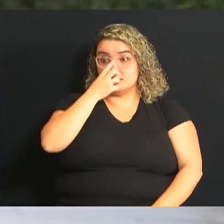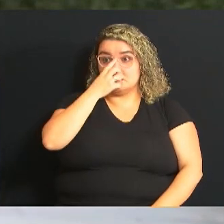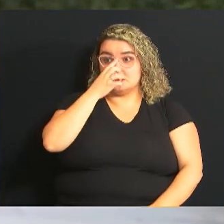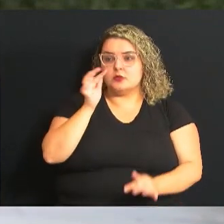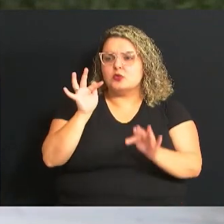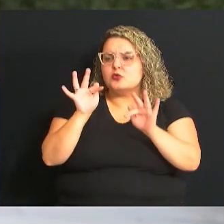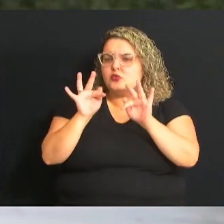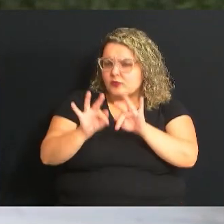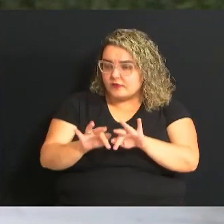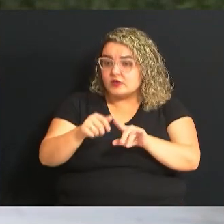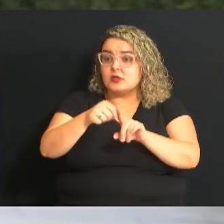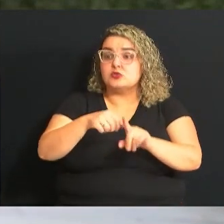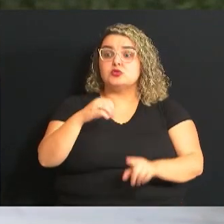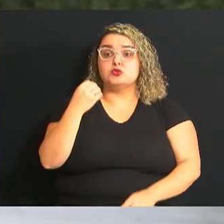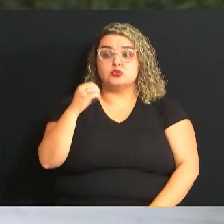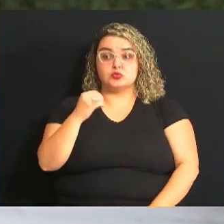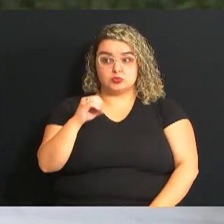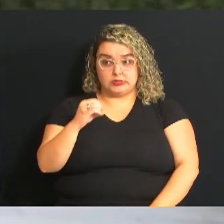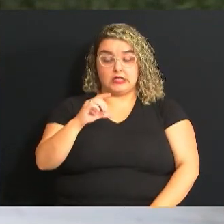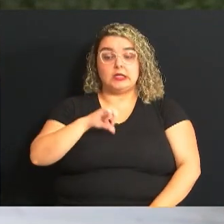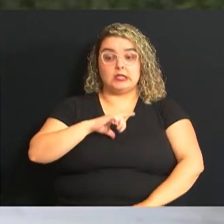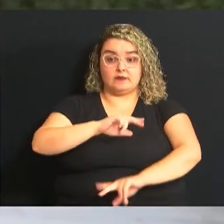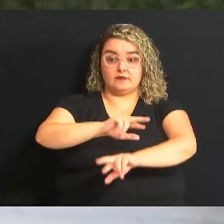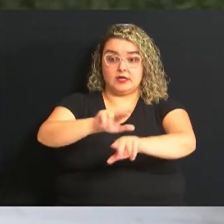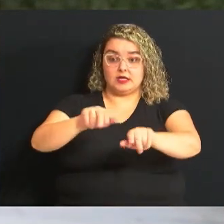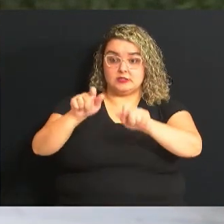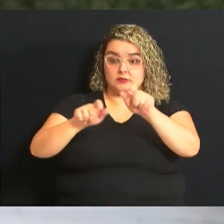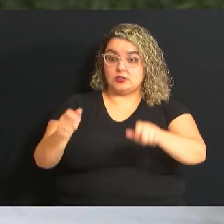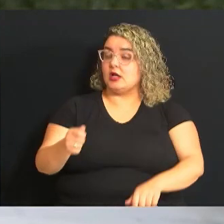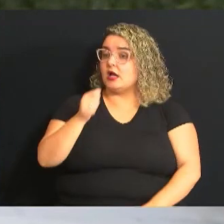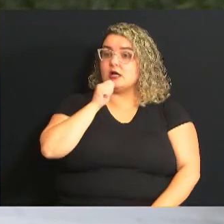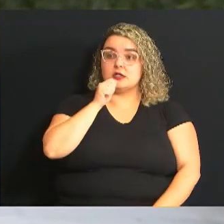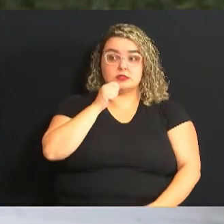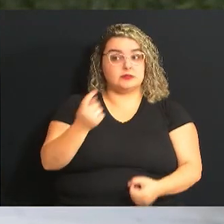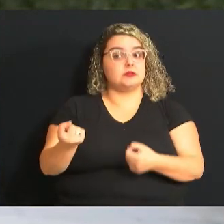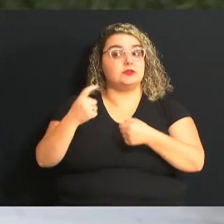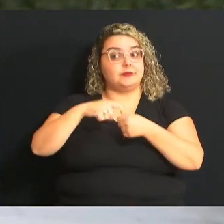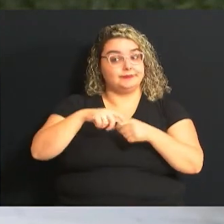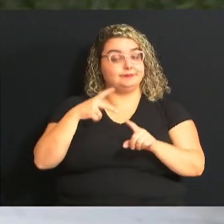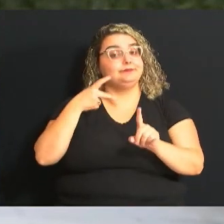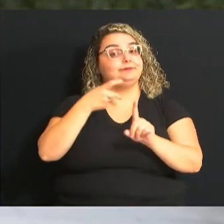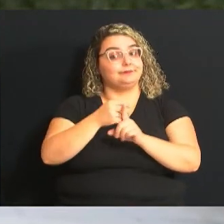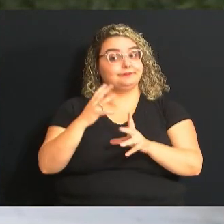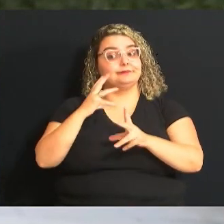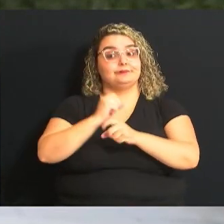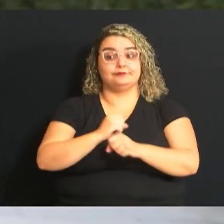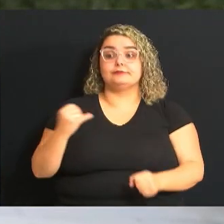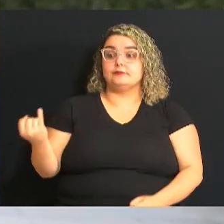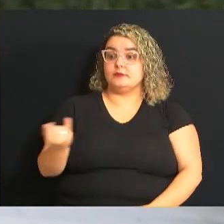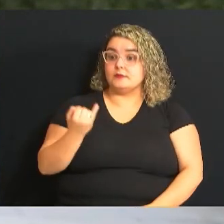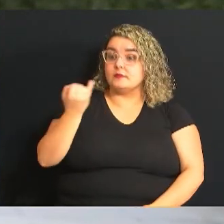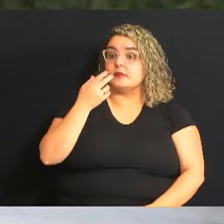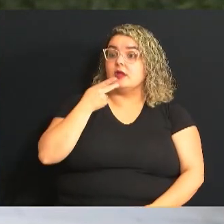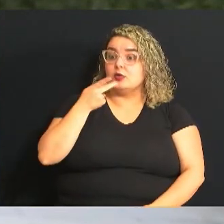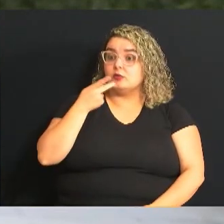finalzinho do mês de outubro e tem muita gente que ainda não voltou para suas doses de reforço. É importante a gente falar sobre